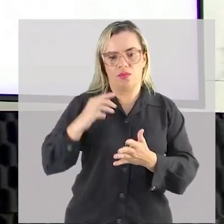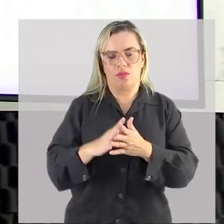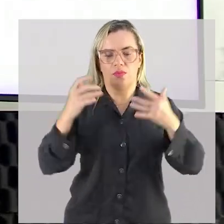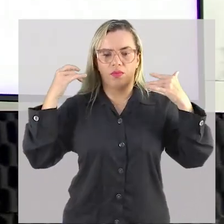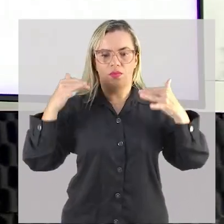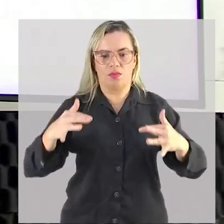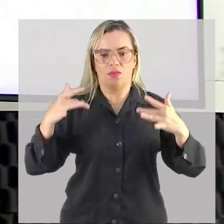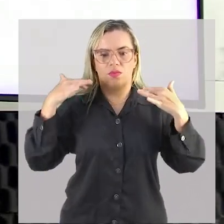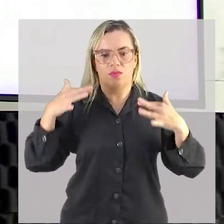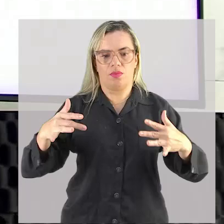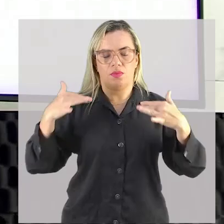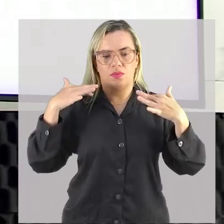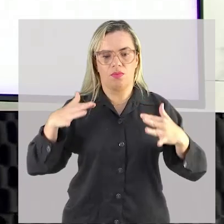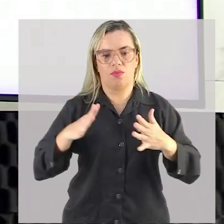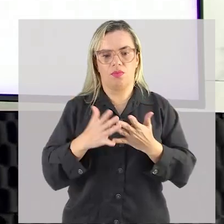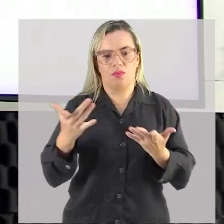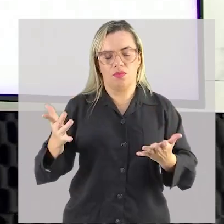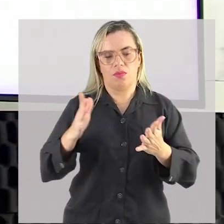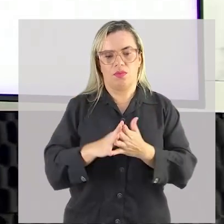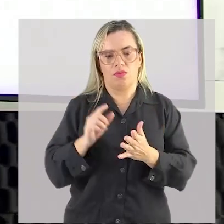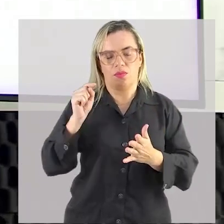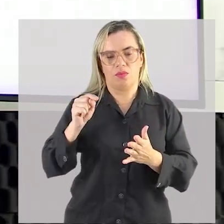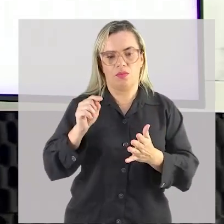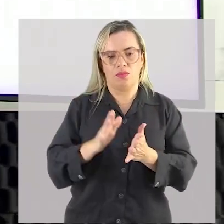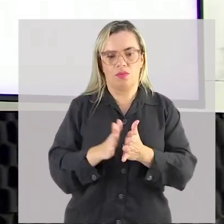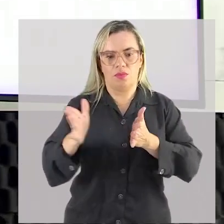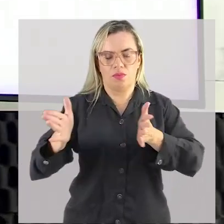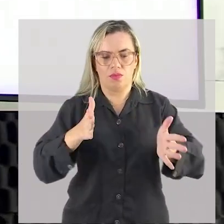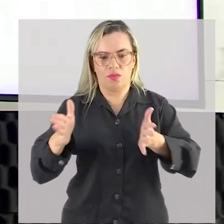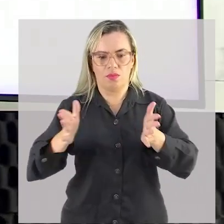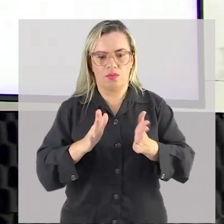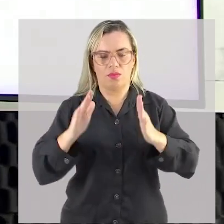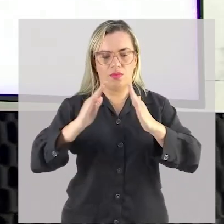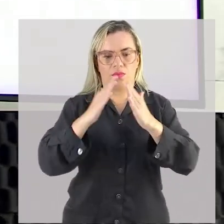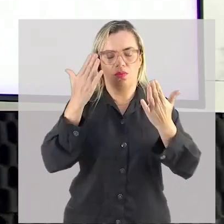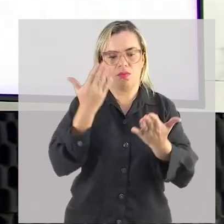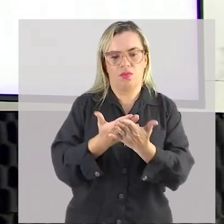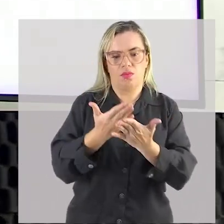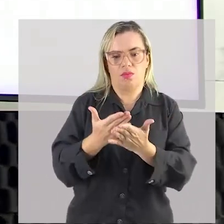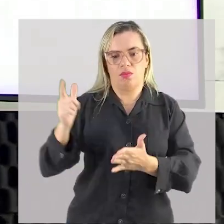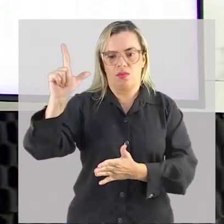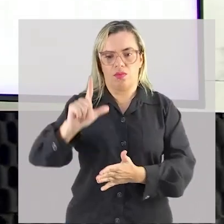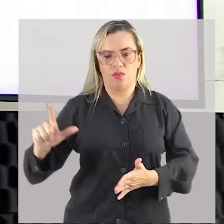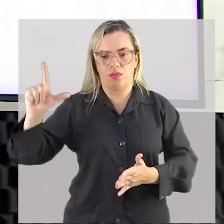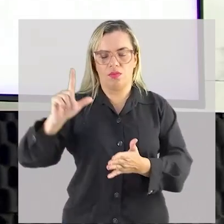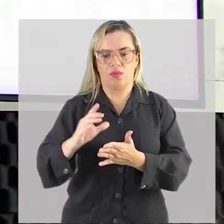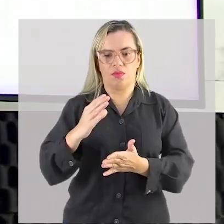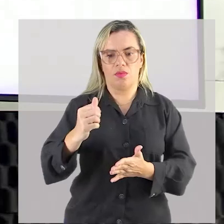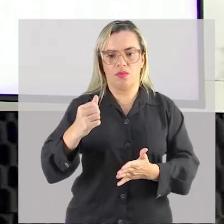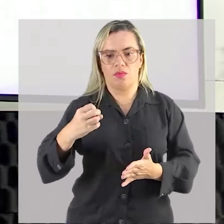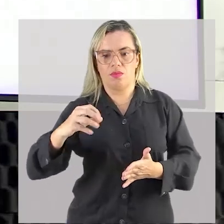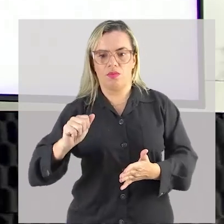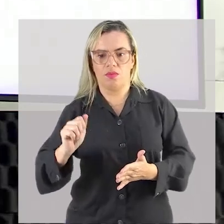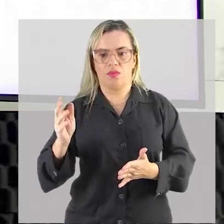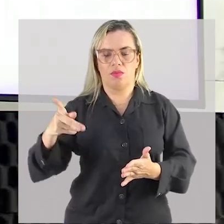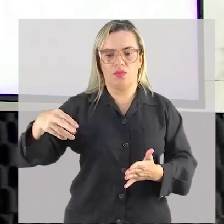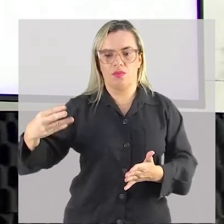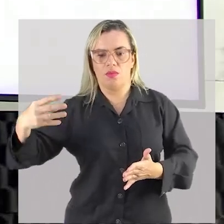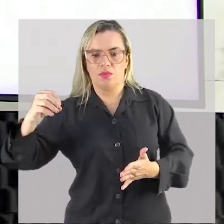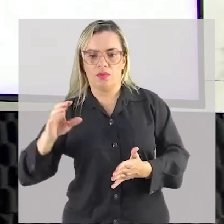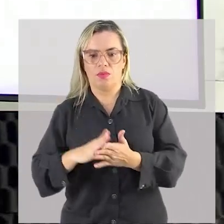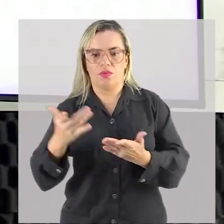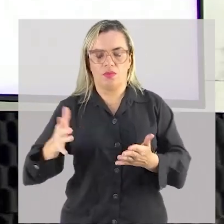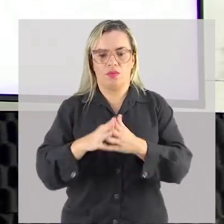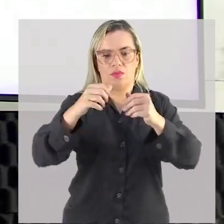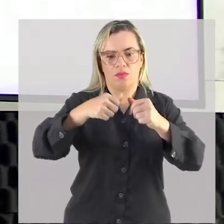natural que é o tempo né que é a escola literária da obra casa de pensão presente